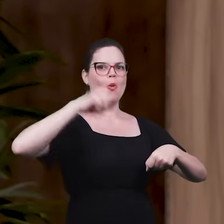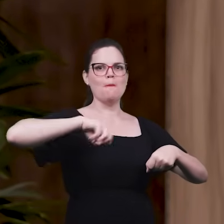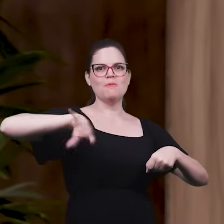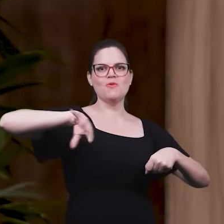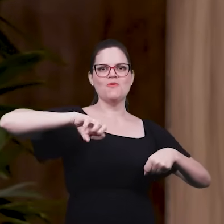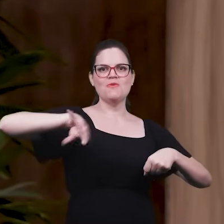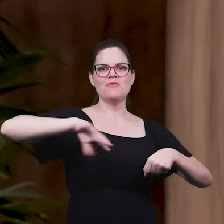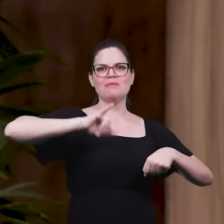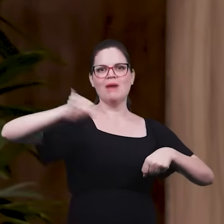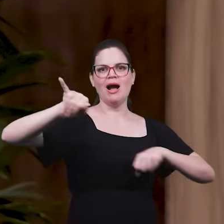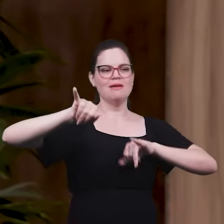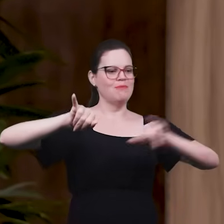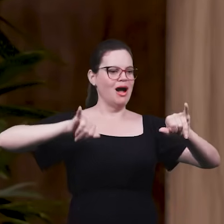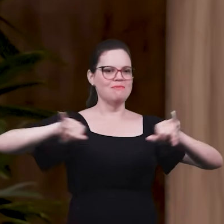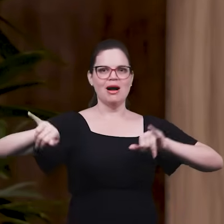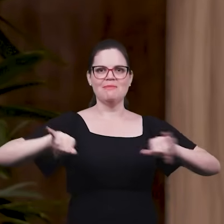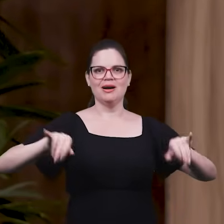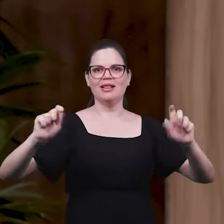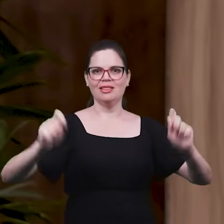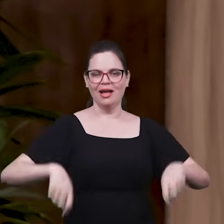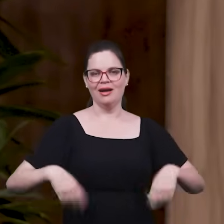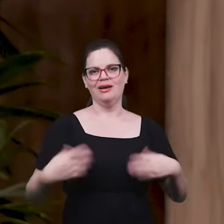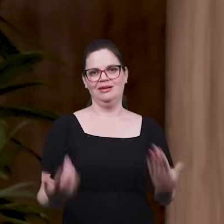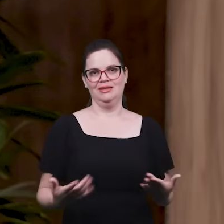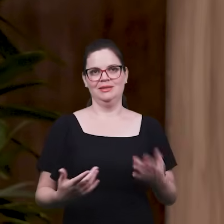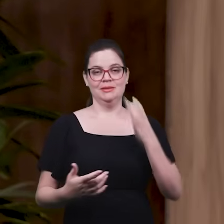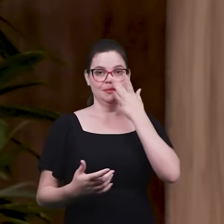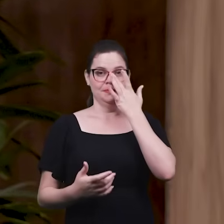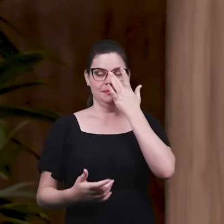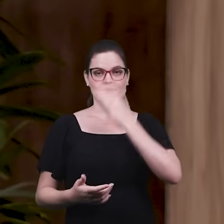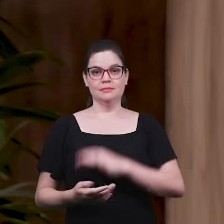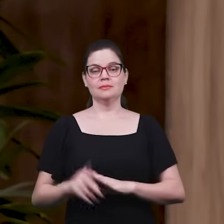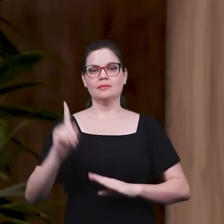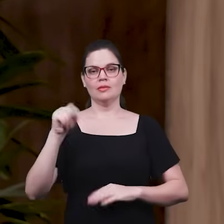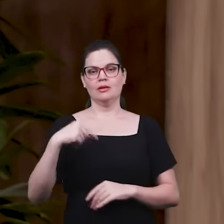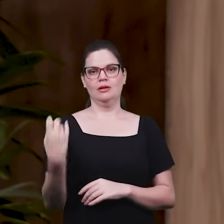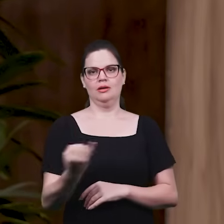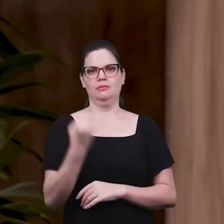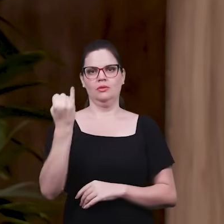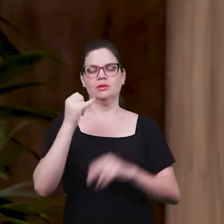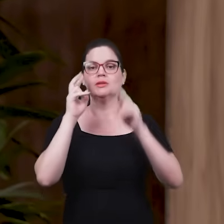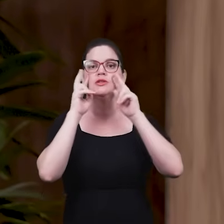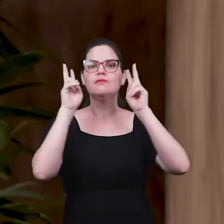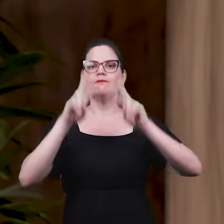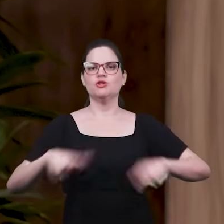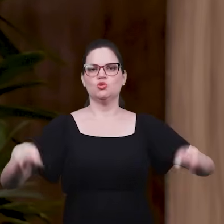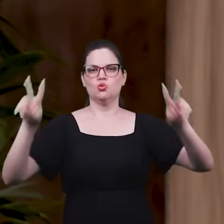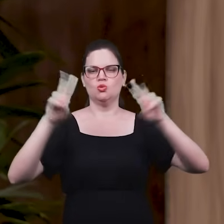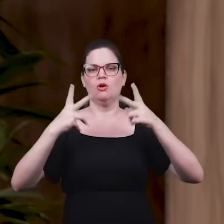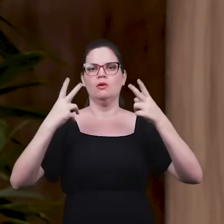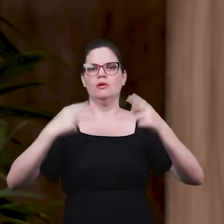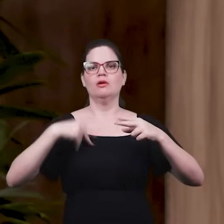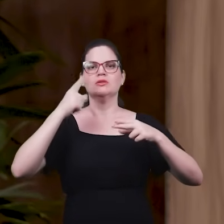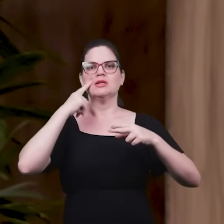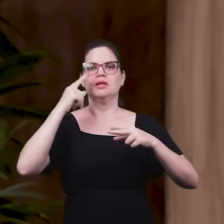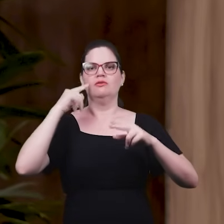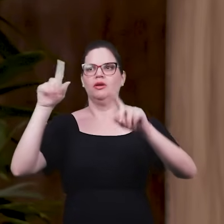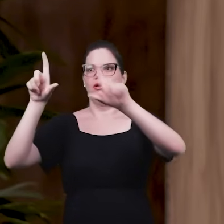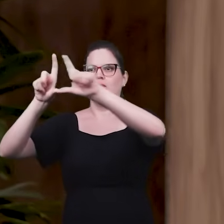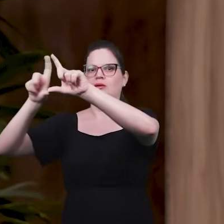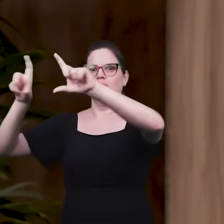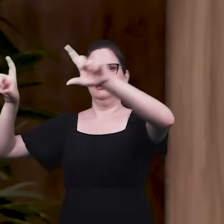ruas anunciando. É muito importante a questão visual. Então,